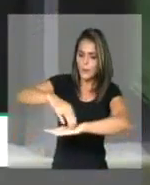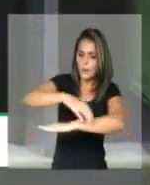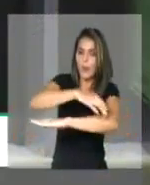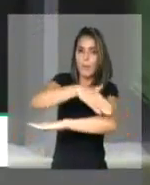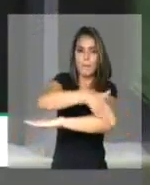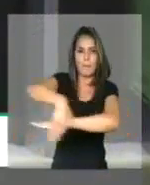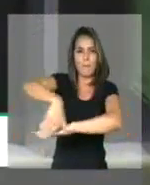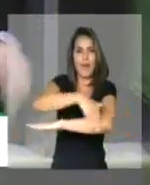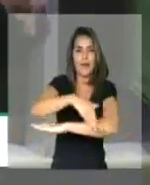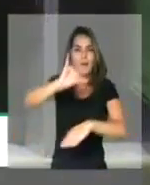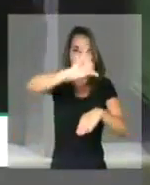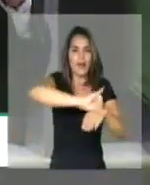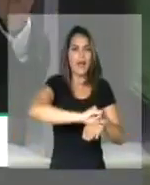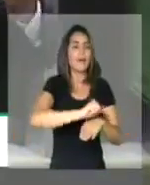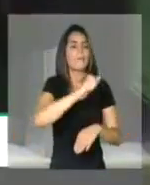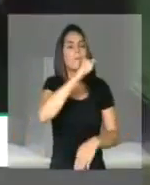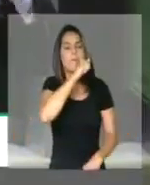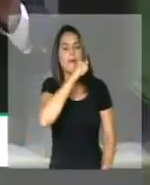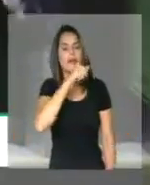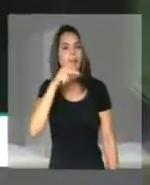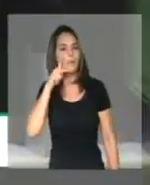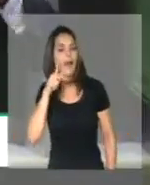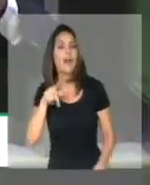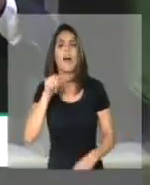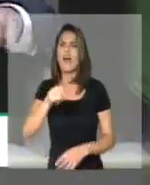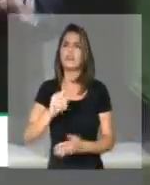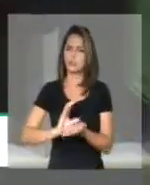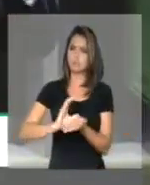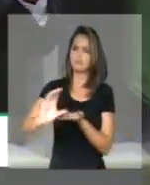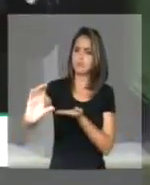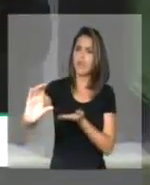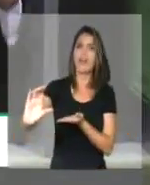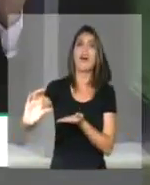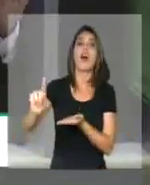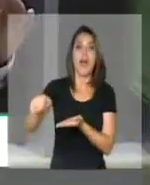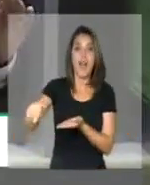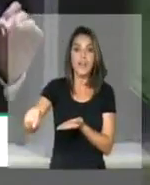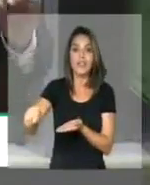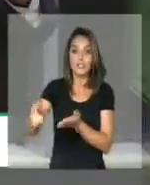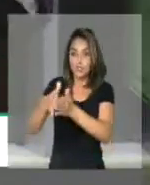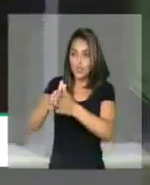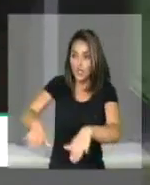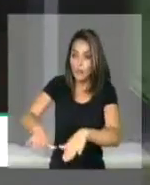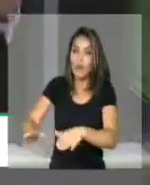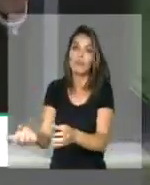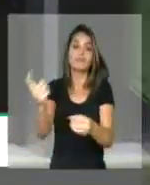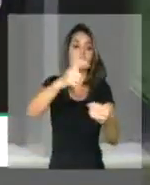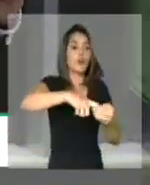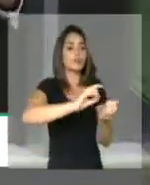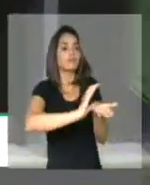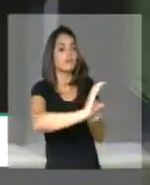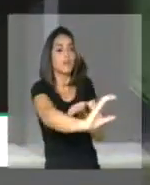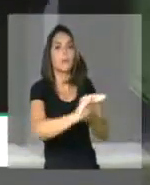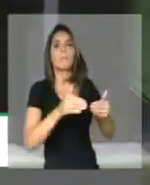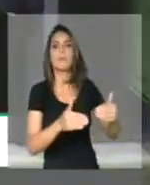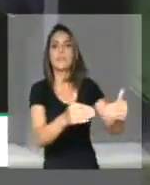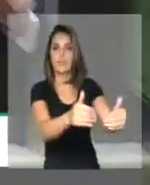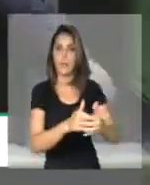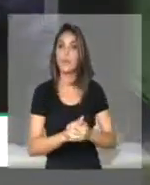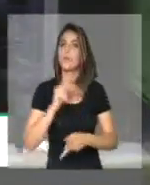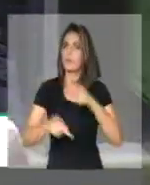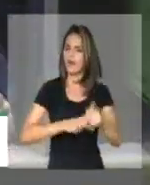na capital, Macapá. Sobrou recurso na conta, foi devolvido para o Ministério. Ou seja, quando a população acompanha,